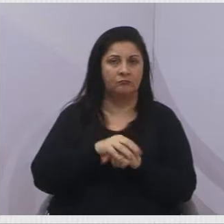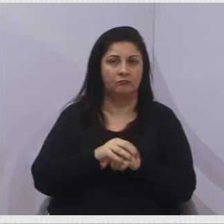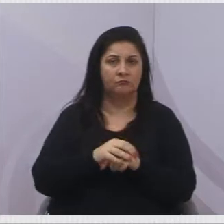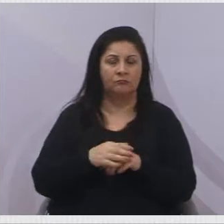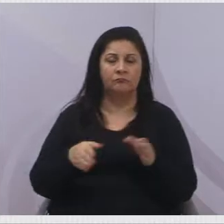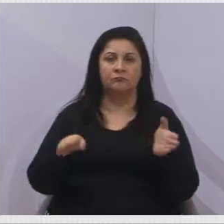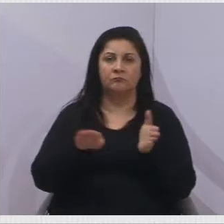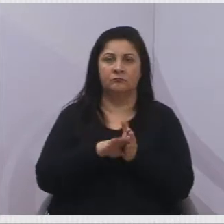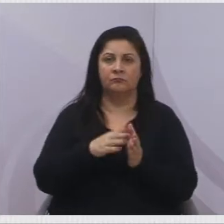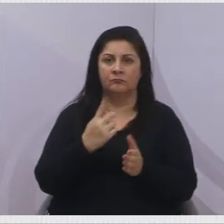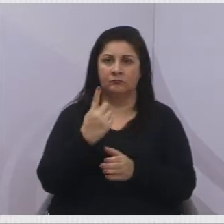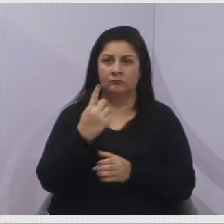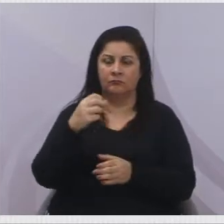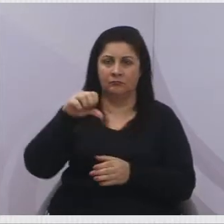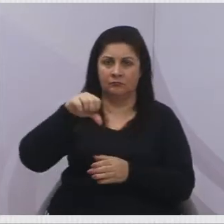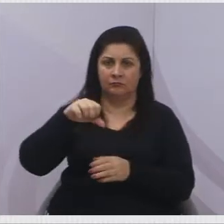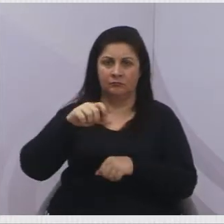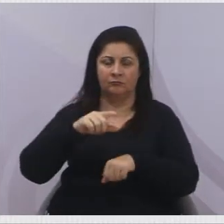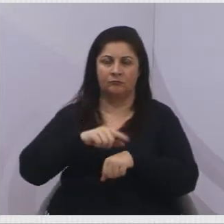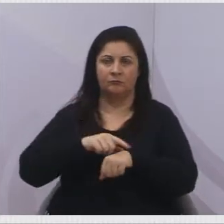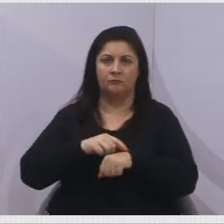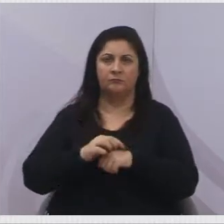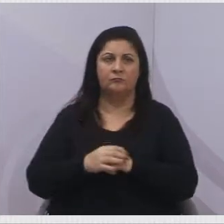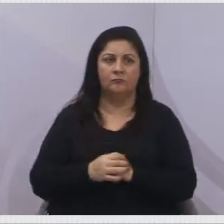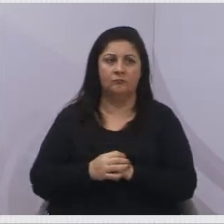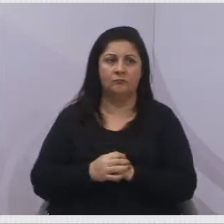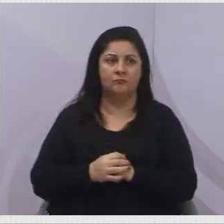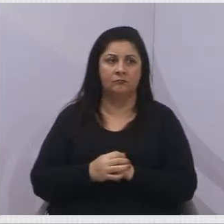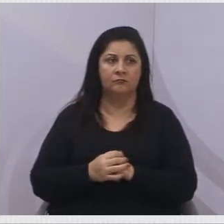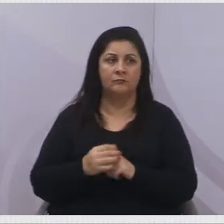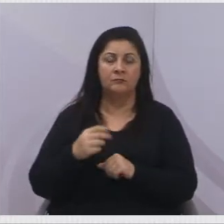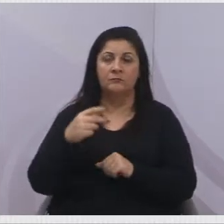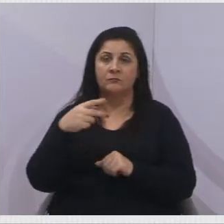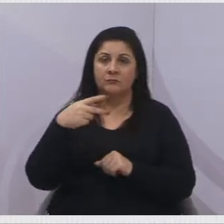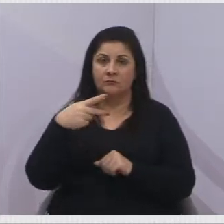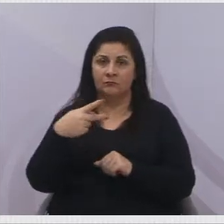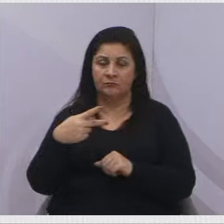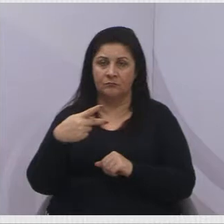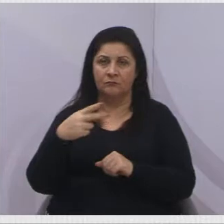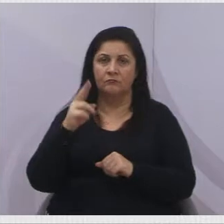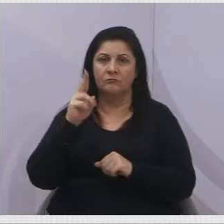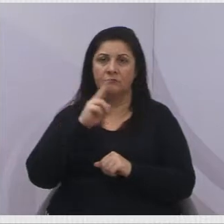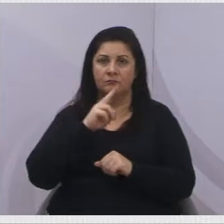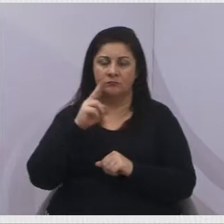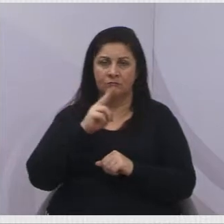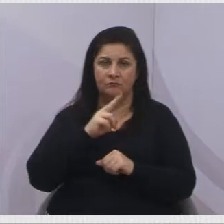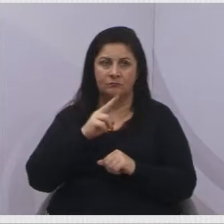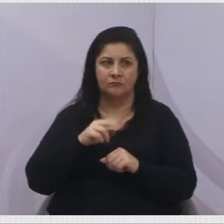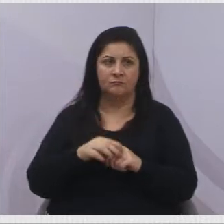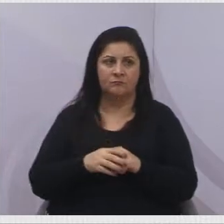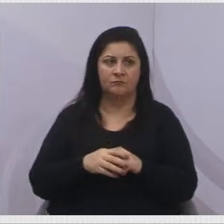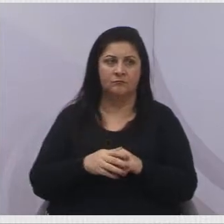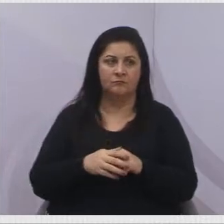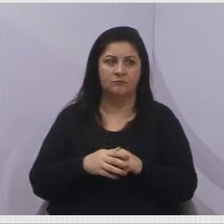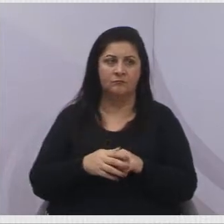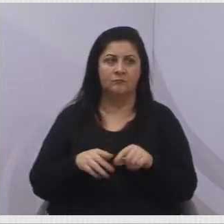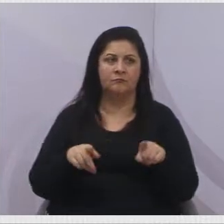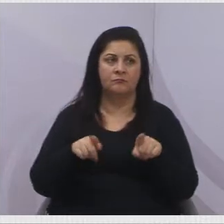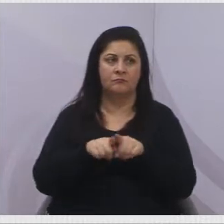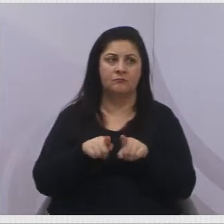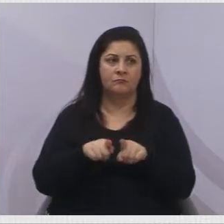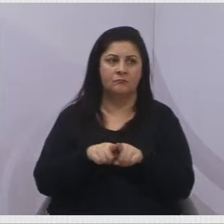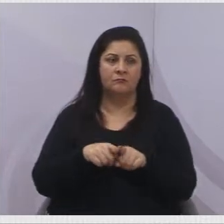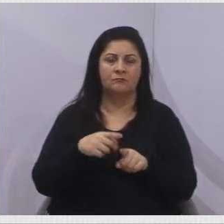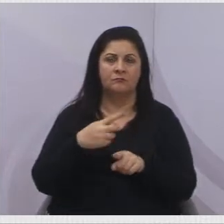19 horas, 2 unidades tradicionais com o programa Saúde na Hora, que também funcionam até às 19